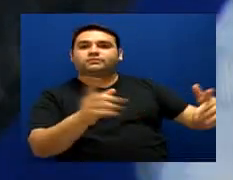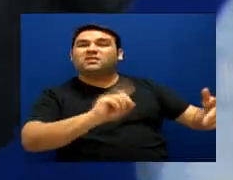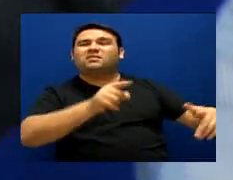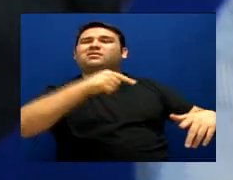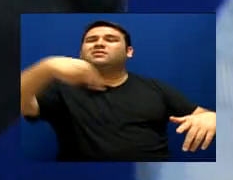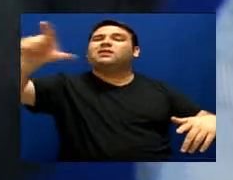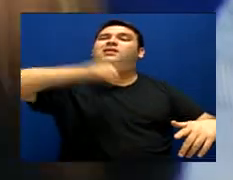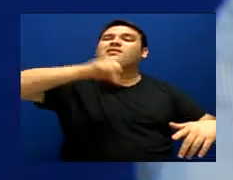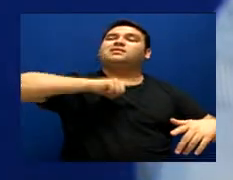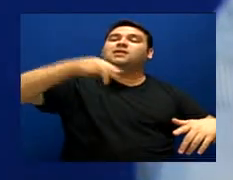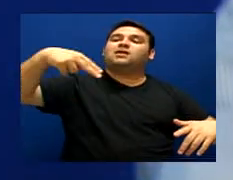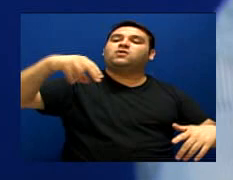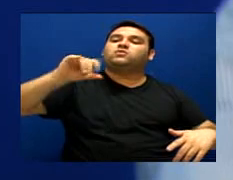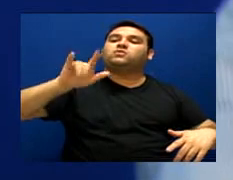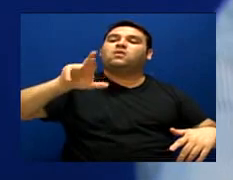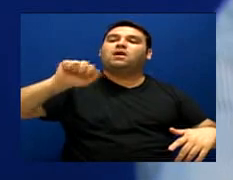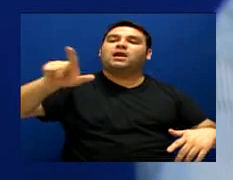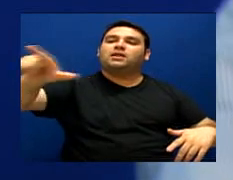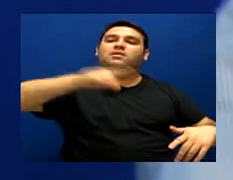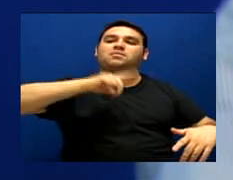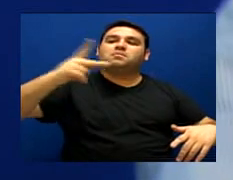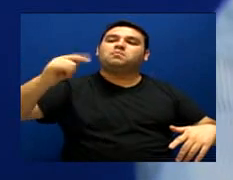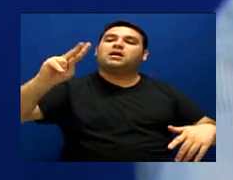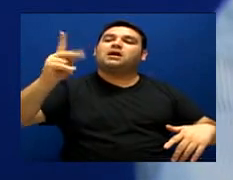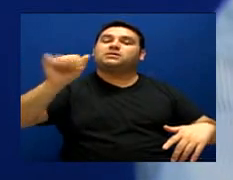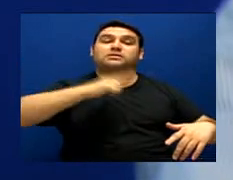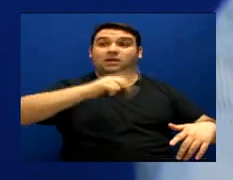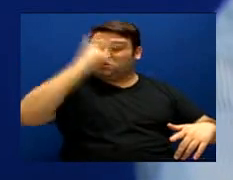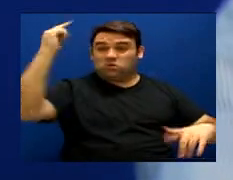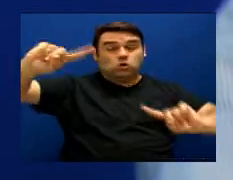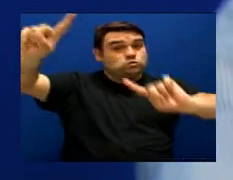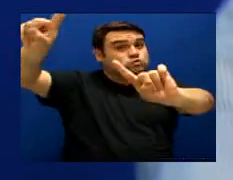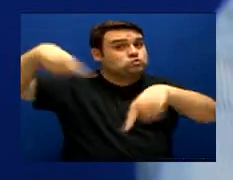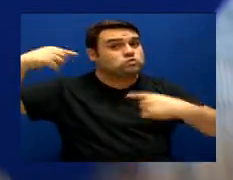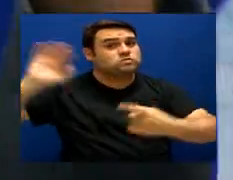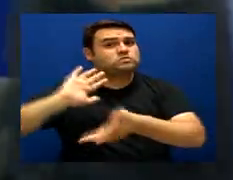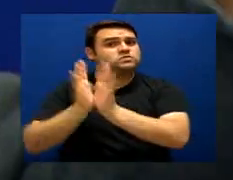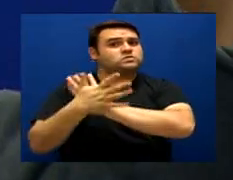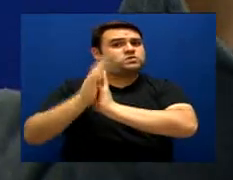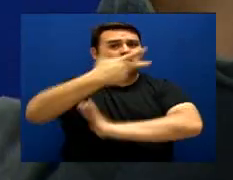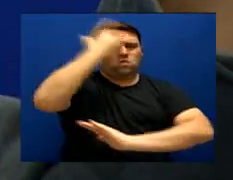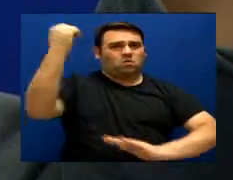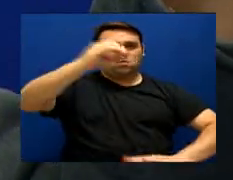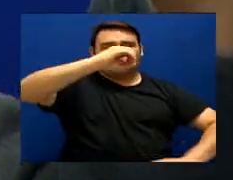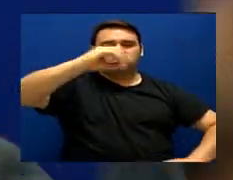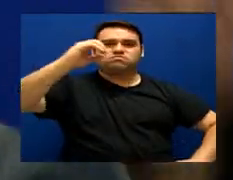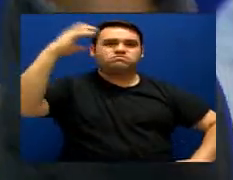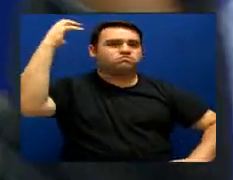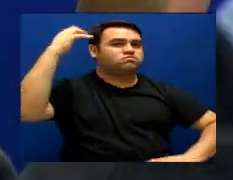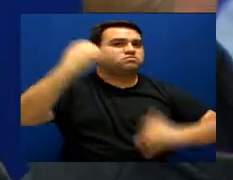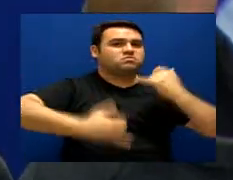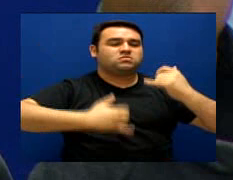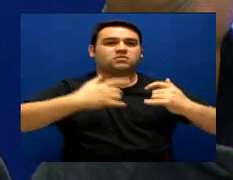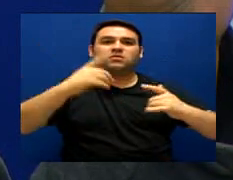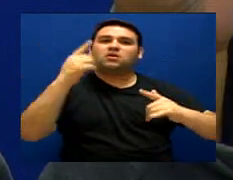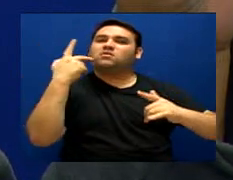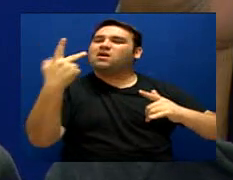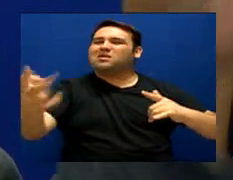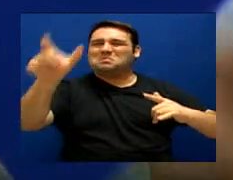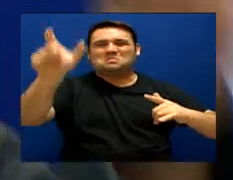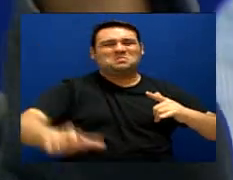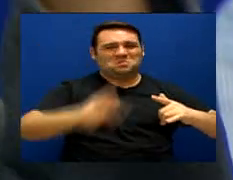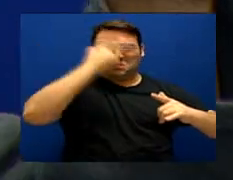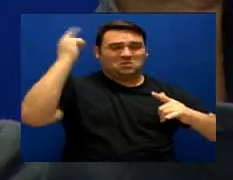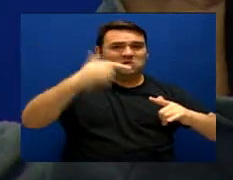vai lá na delegacia da Nogueira Padilha. Na Nogueira Padilha, eu fui escorraçada por um imbecil que me atendeu, que eu não posso chamar aquilo de ser